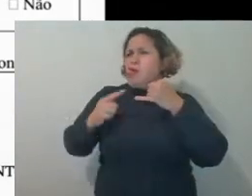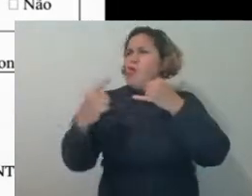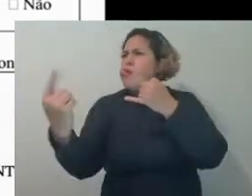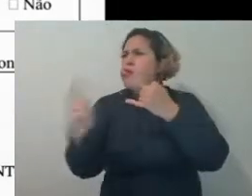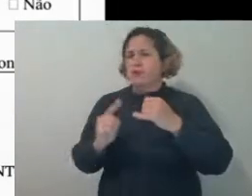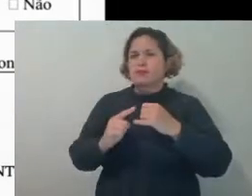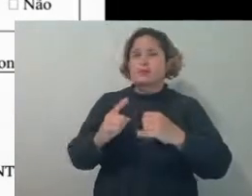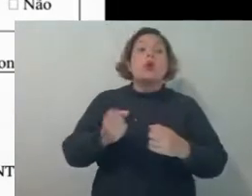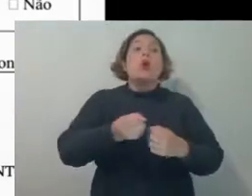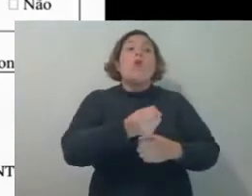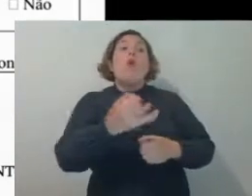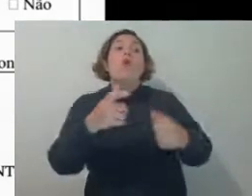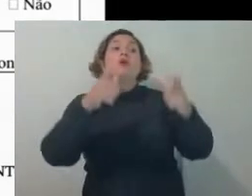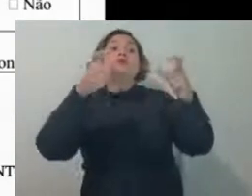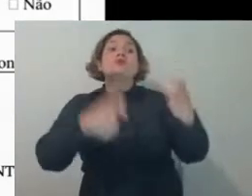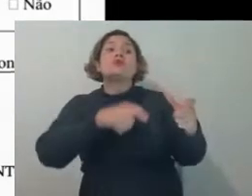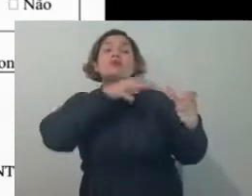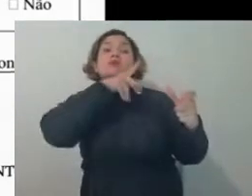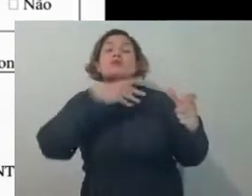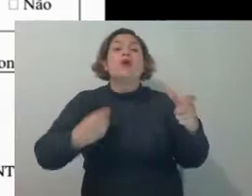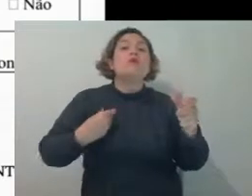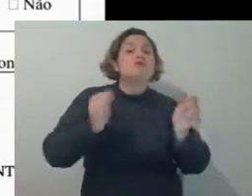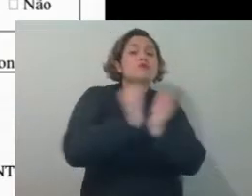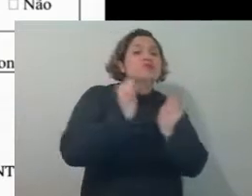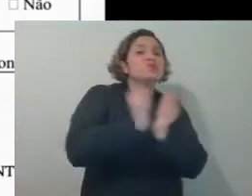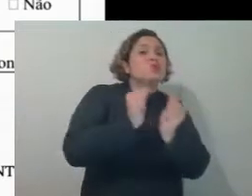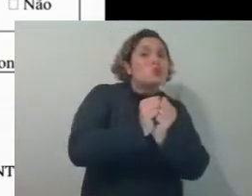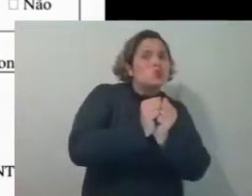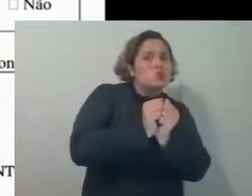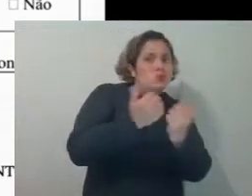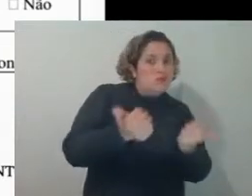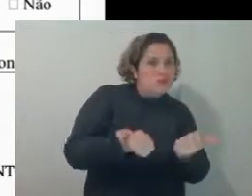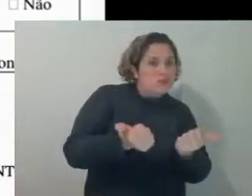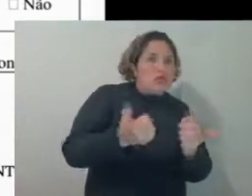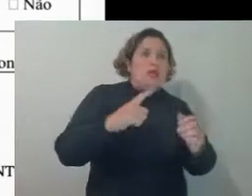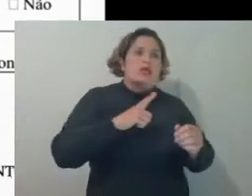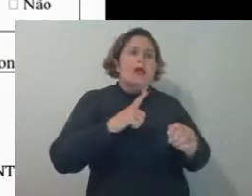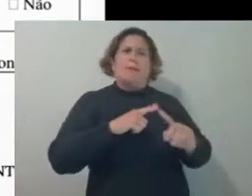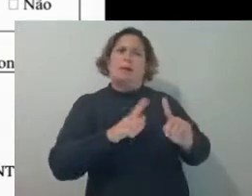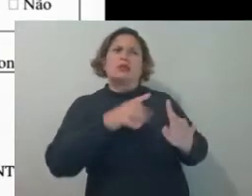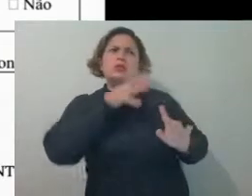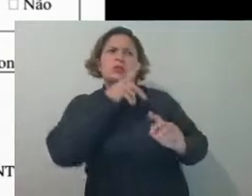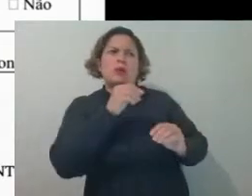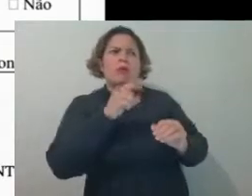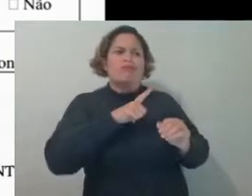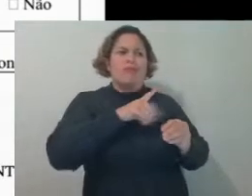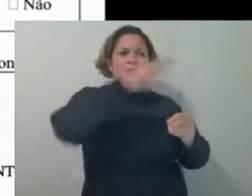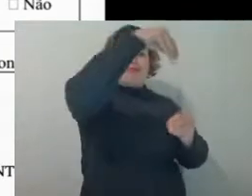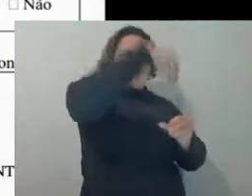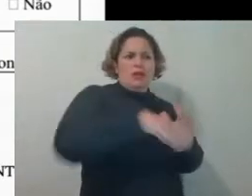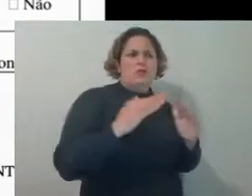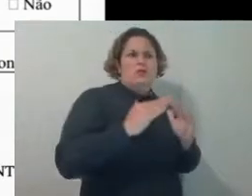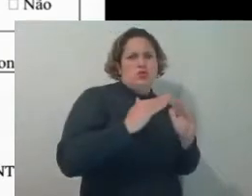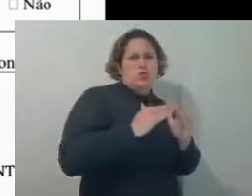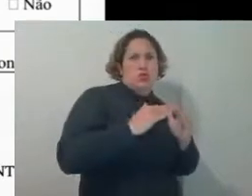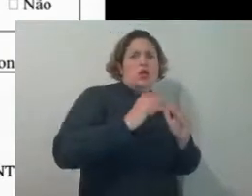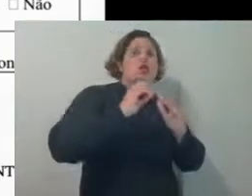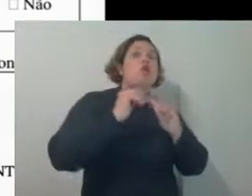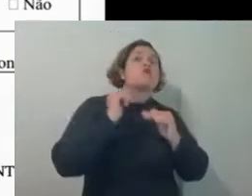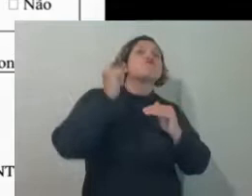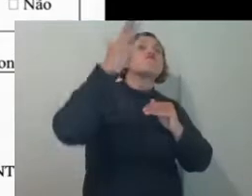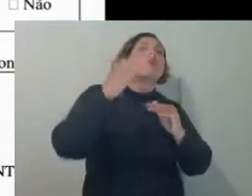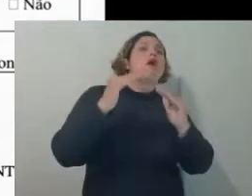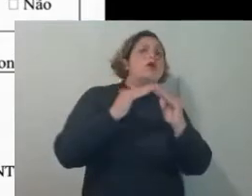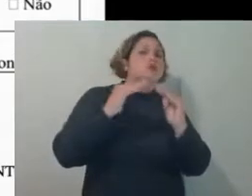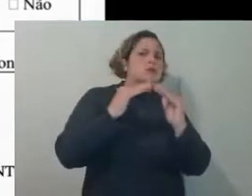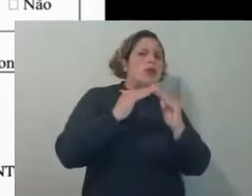é o tipo de ambiente a contenção do animal, se esse animal fica dentro de casa, solto no quintal, preso na